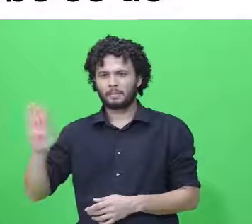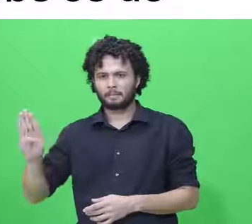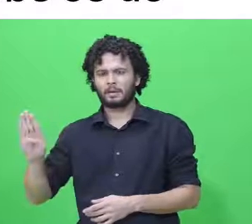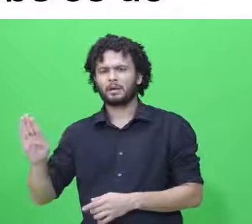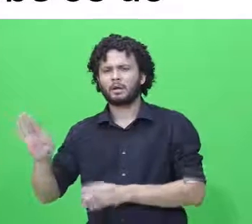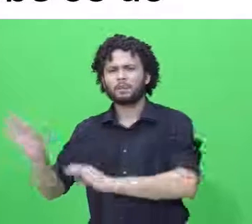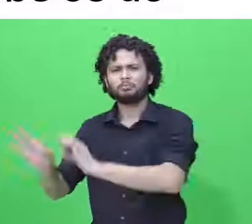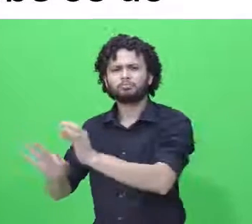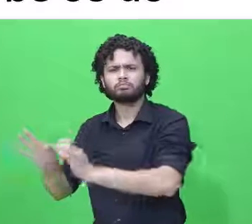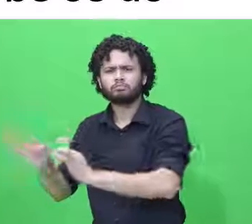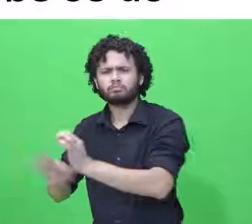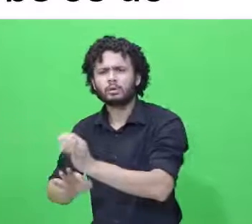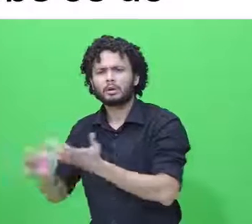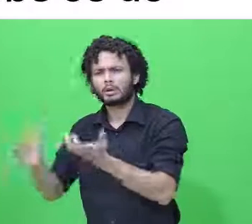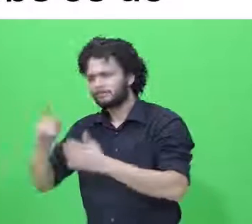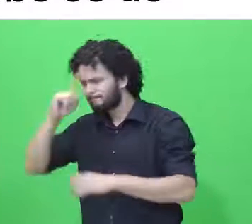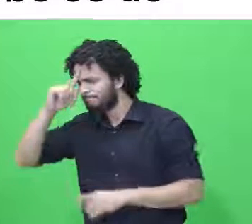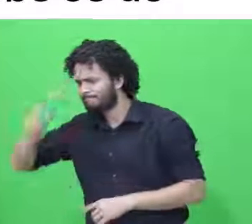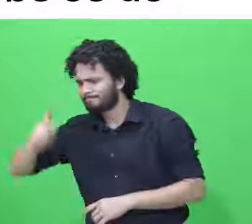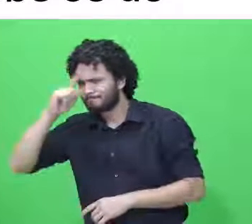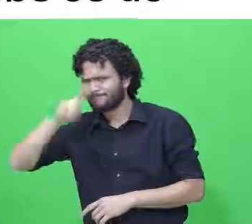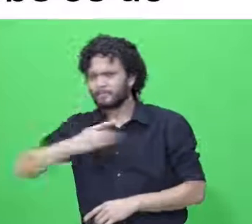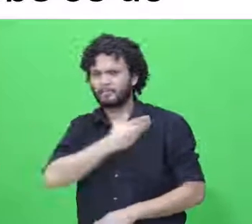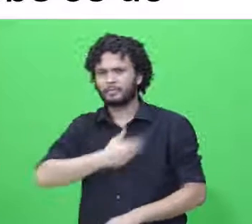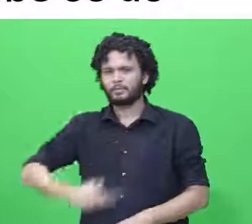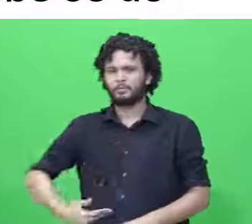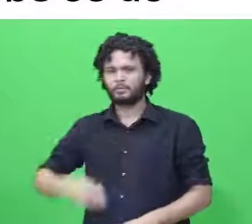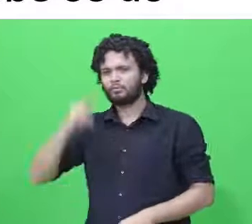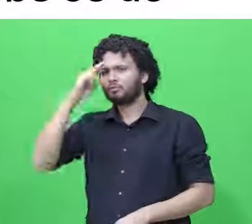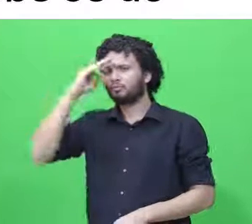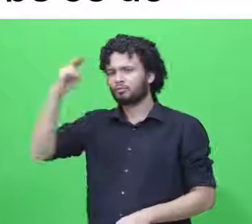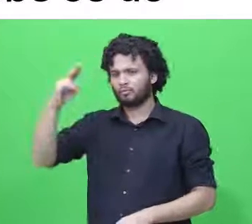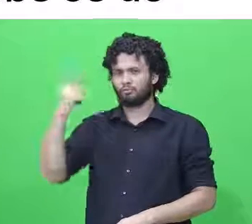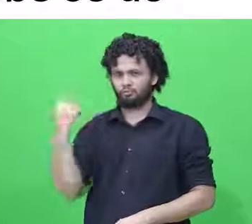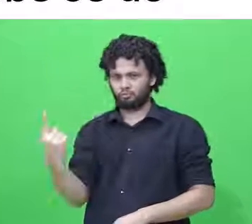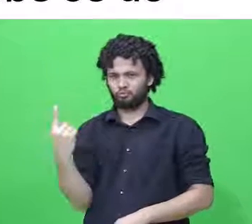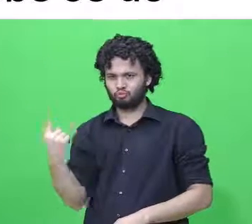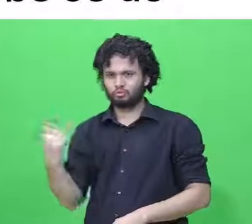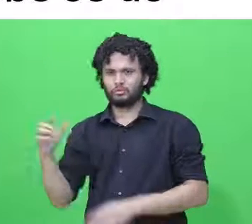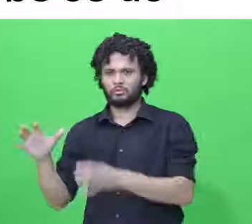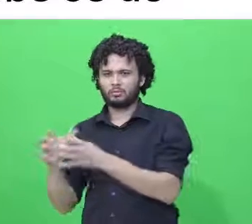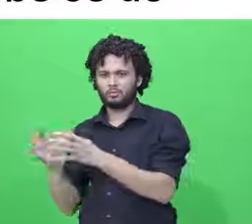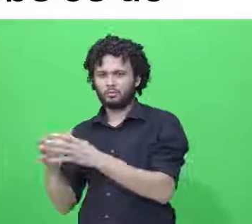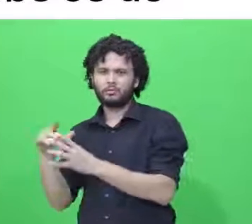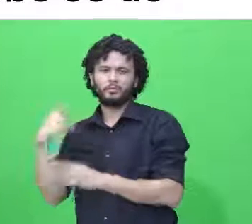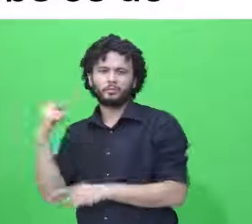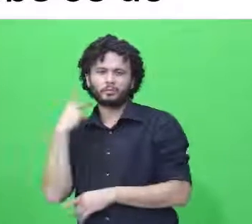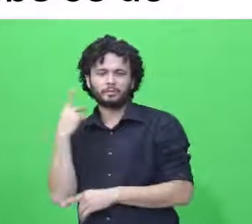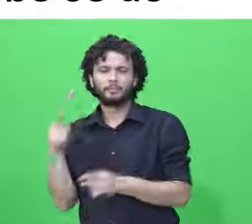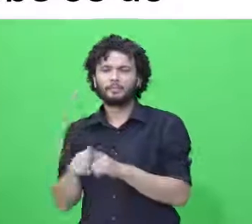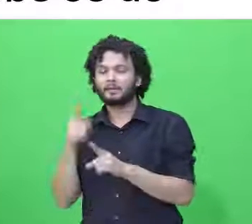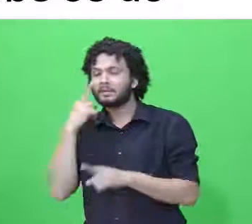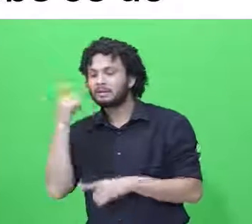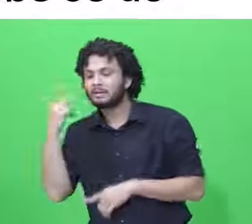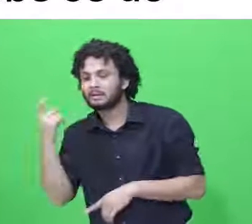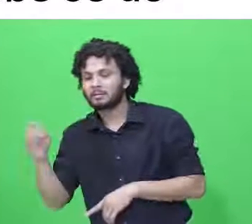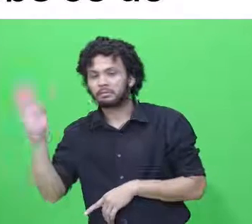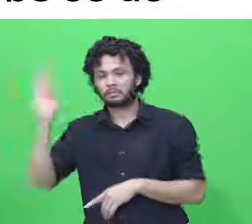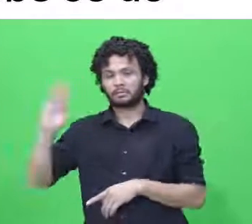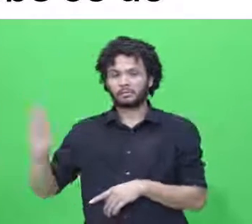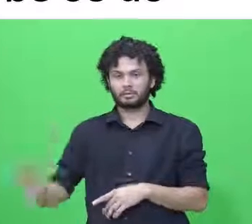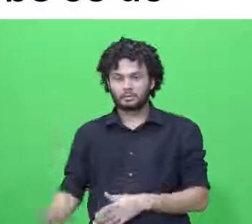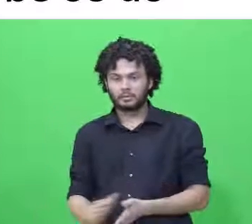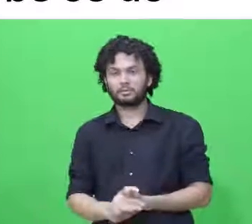que defendia um governo autoritário dirigido por um chefe e um partido único. Defendia ainda o predomínio dos interesses da nação sobre